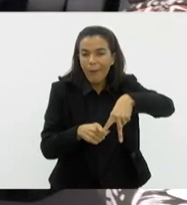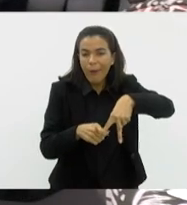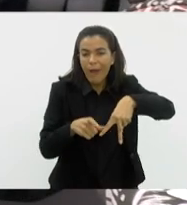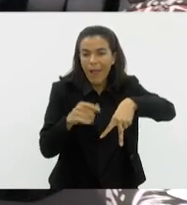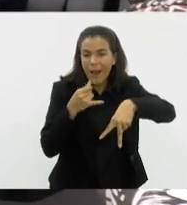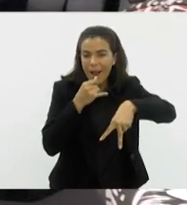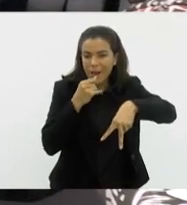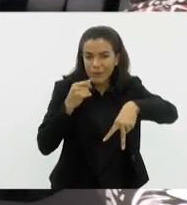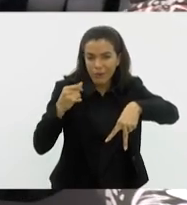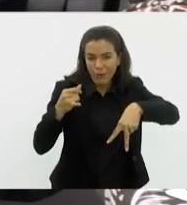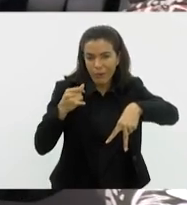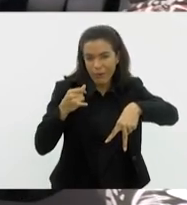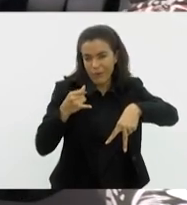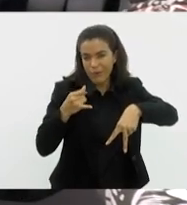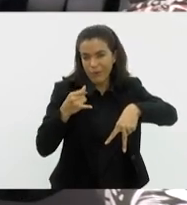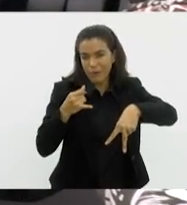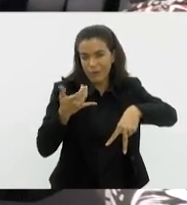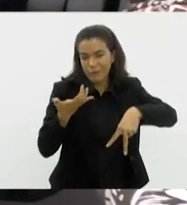ia